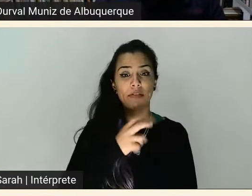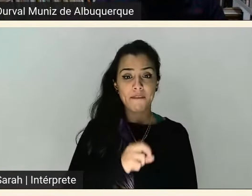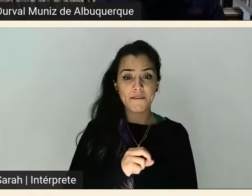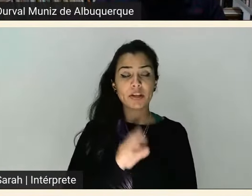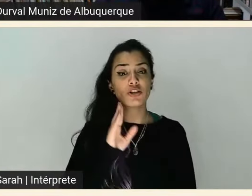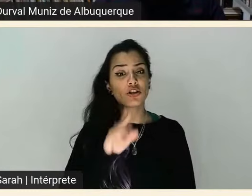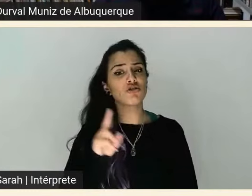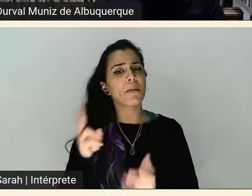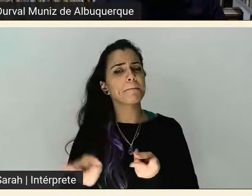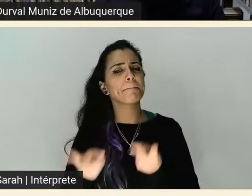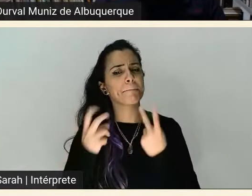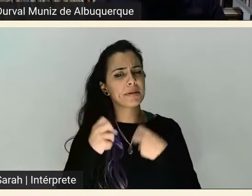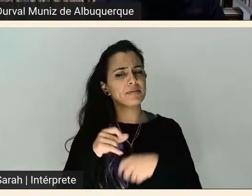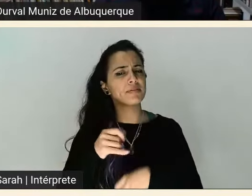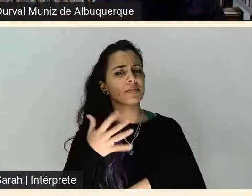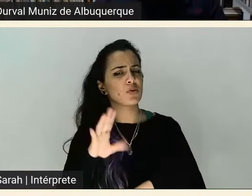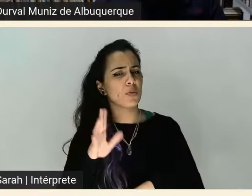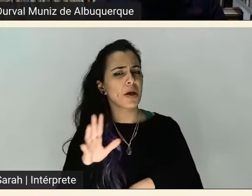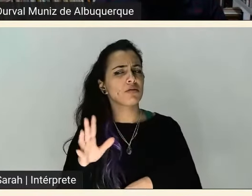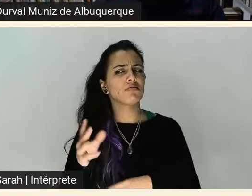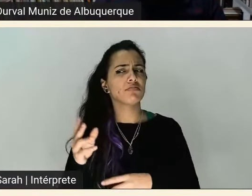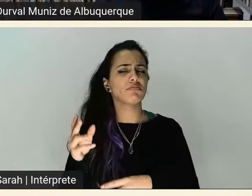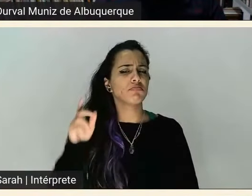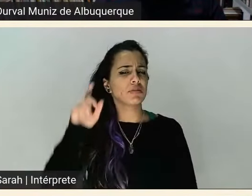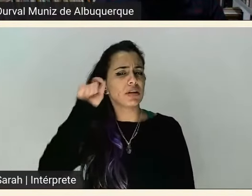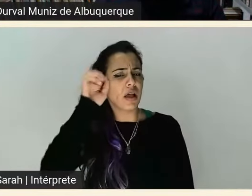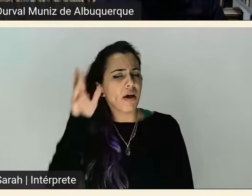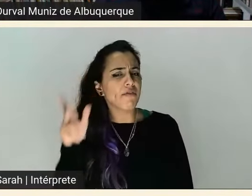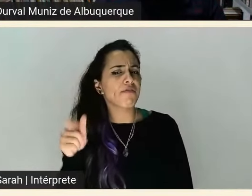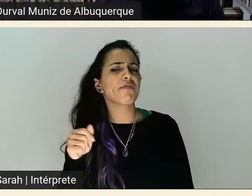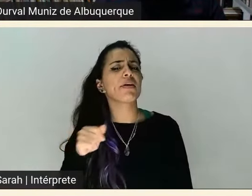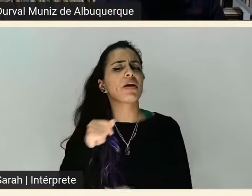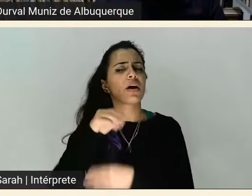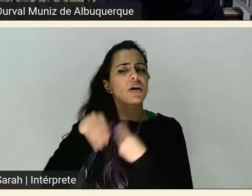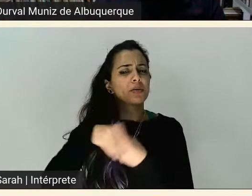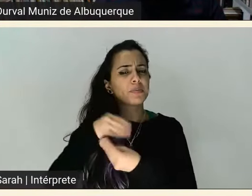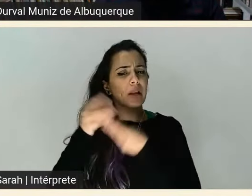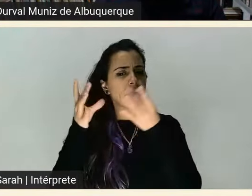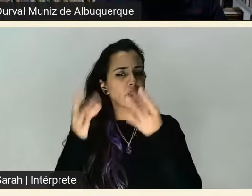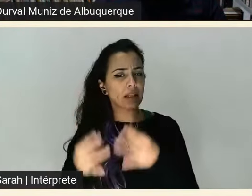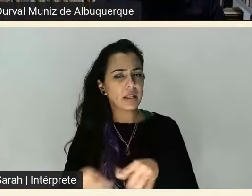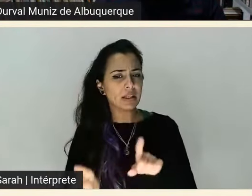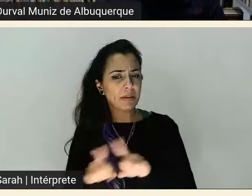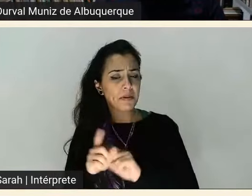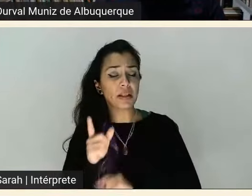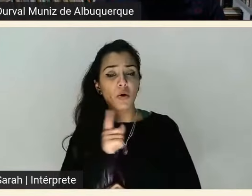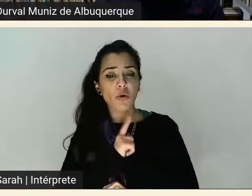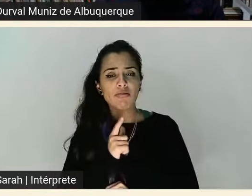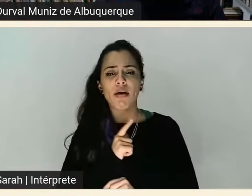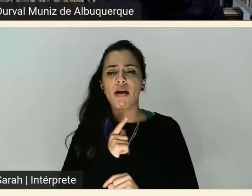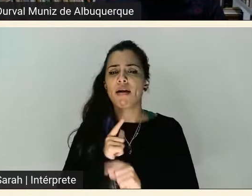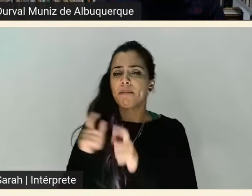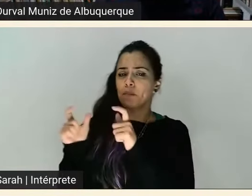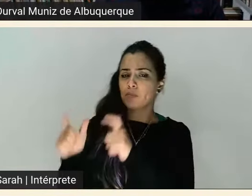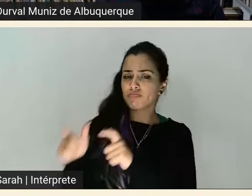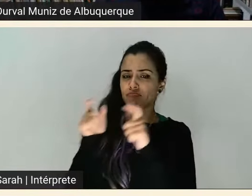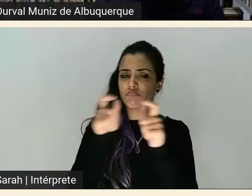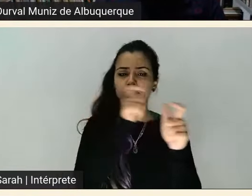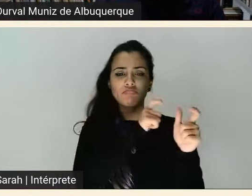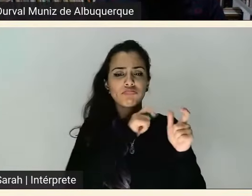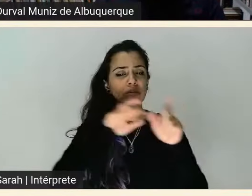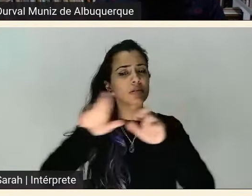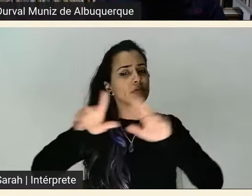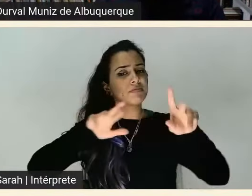uma pagelança africana na Amazônia. Então, esse debate, que está no Recife, que está no Pará, no